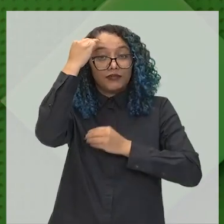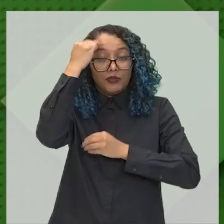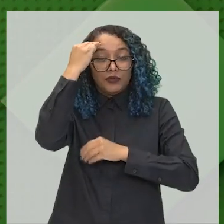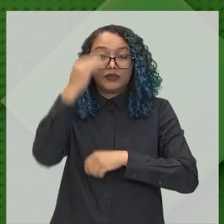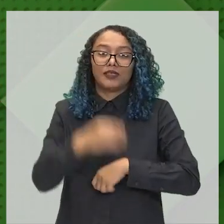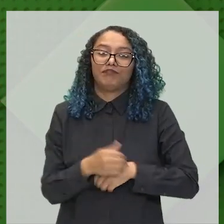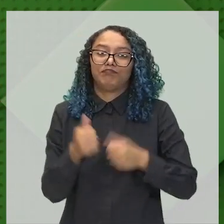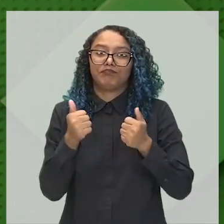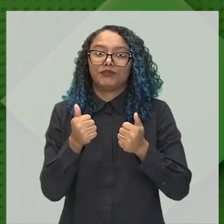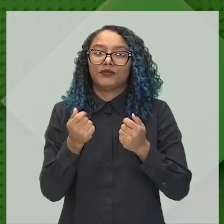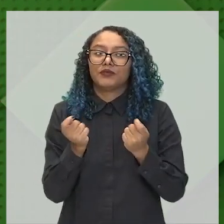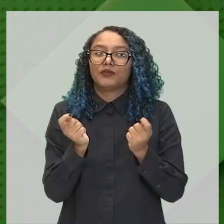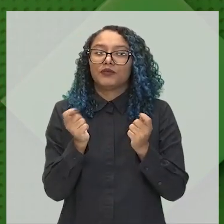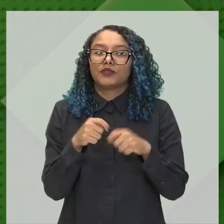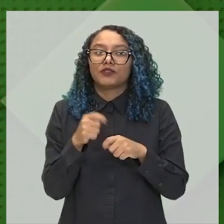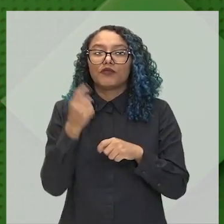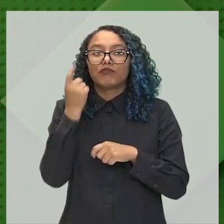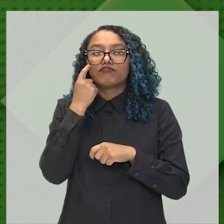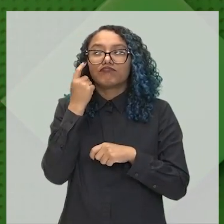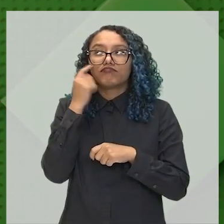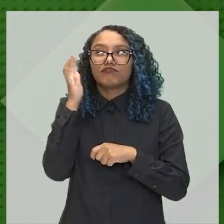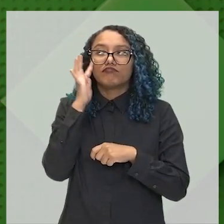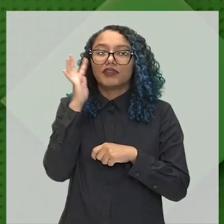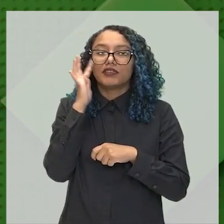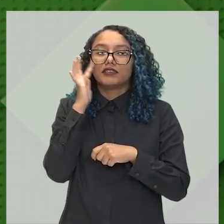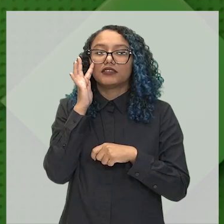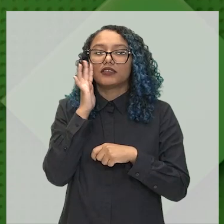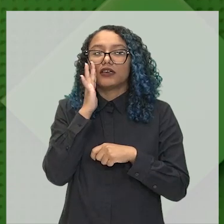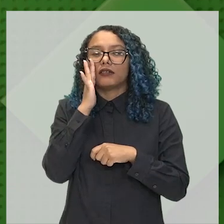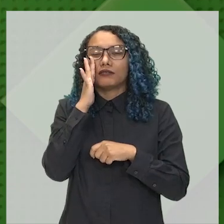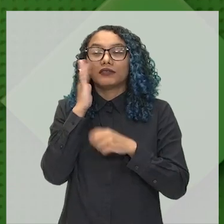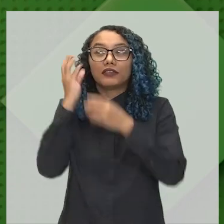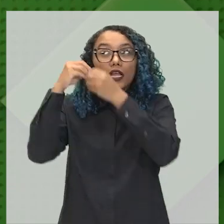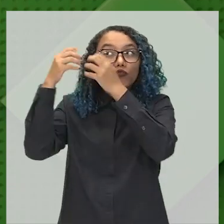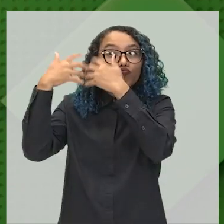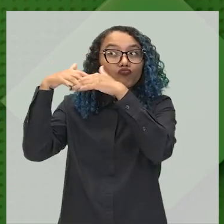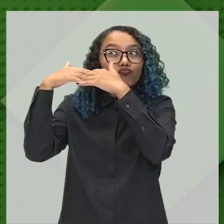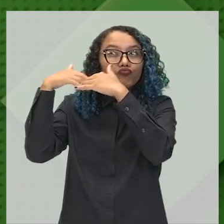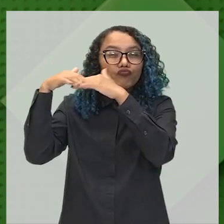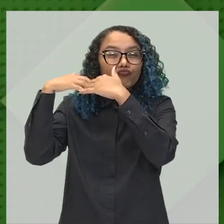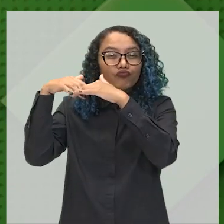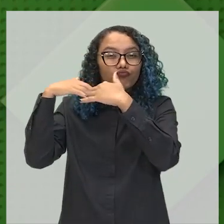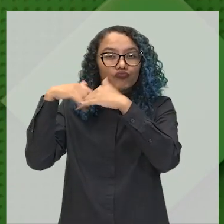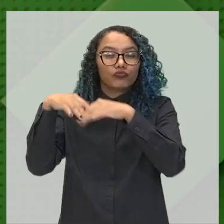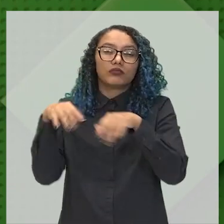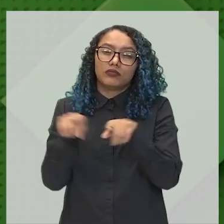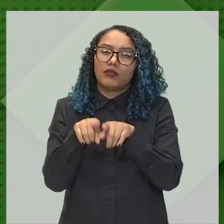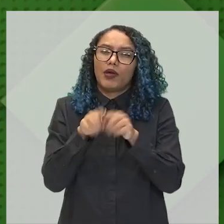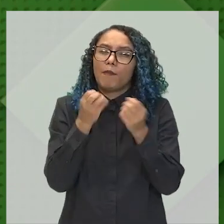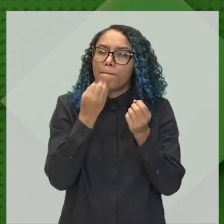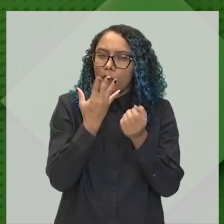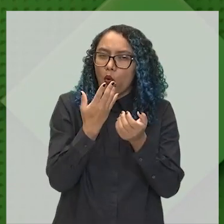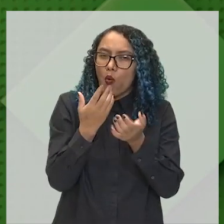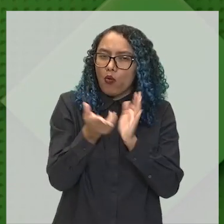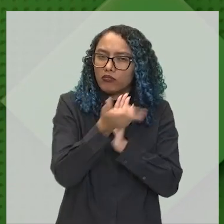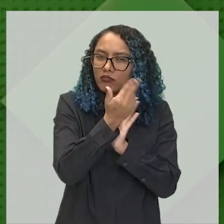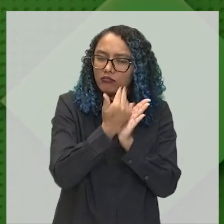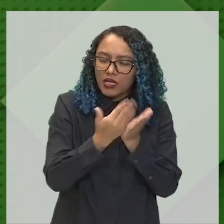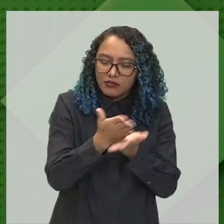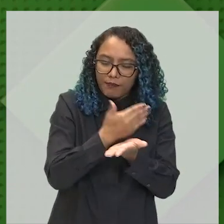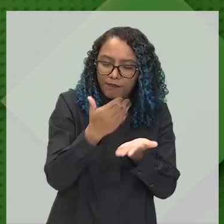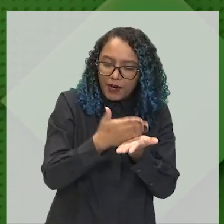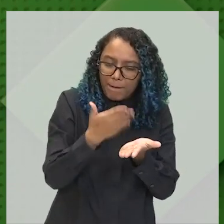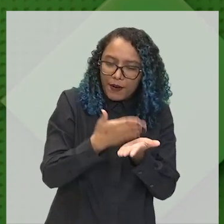você possa montar um desenho, tá? Na sua mente. Claro, um desenho no caderno é bem bacana